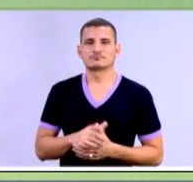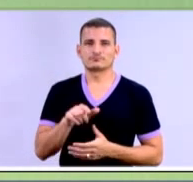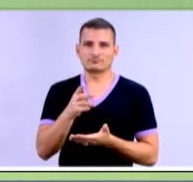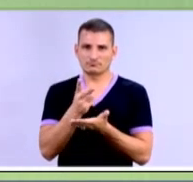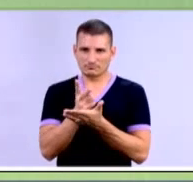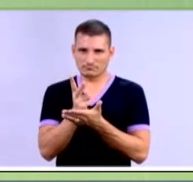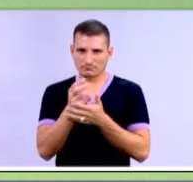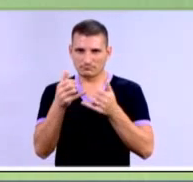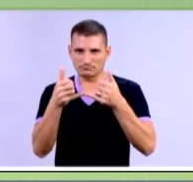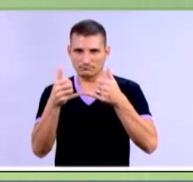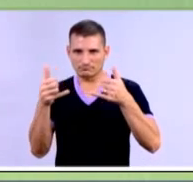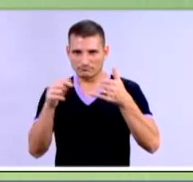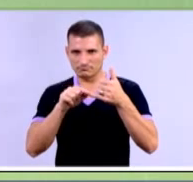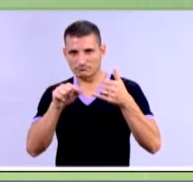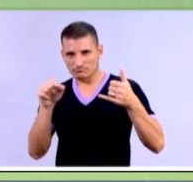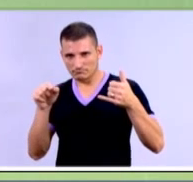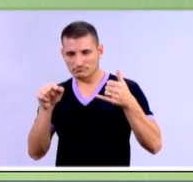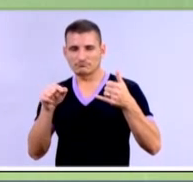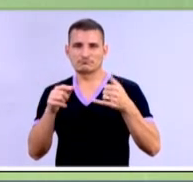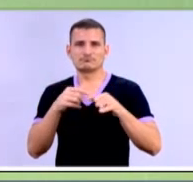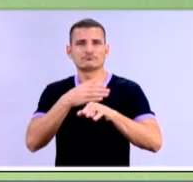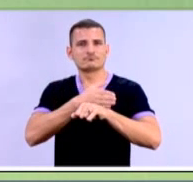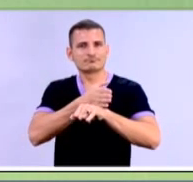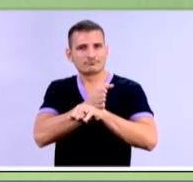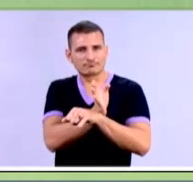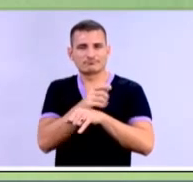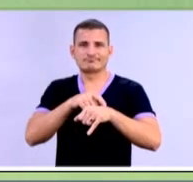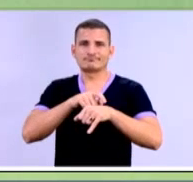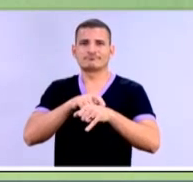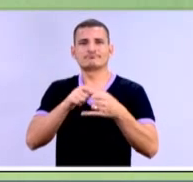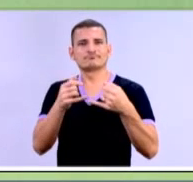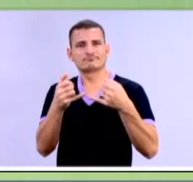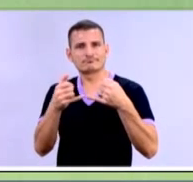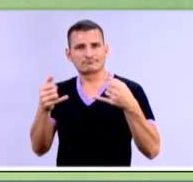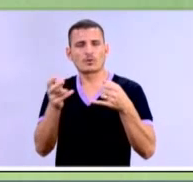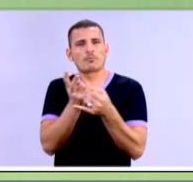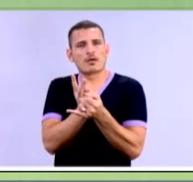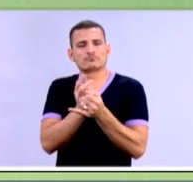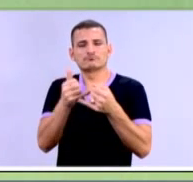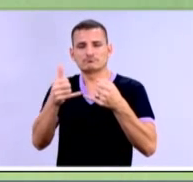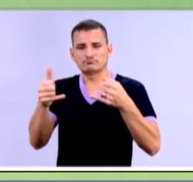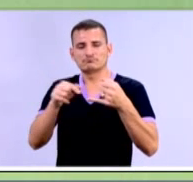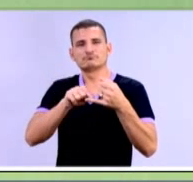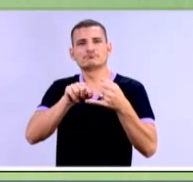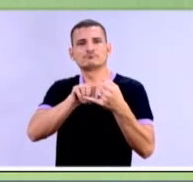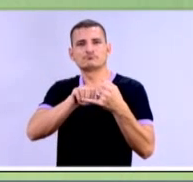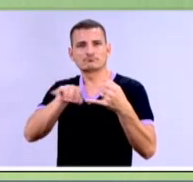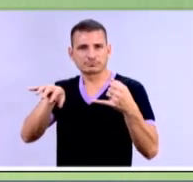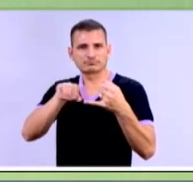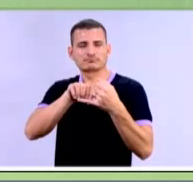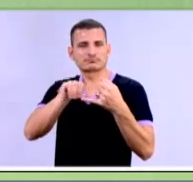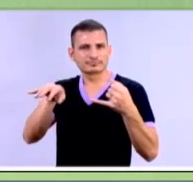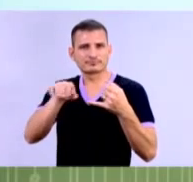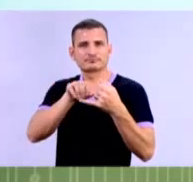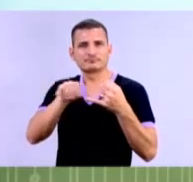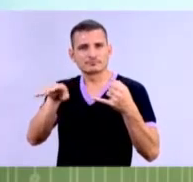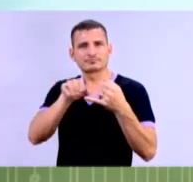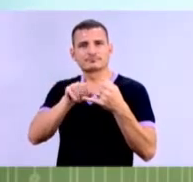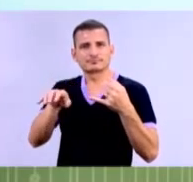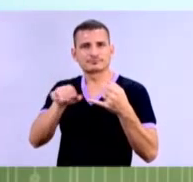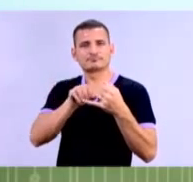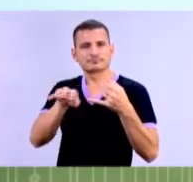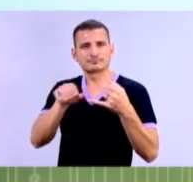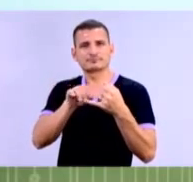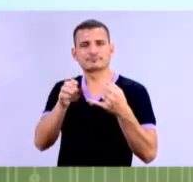cabo, ao mesmo tempo, usar um mesmo meio físico ali, no mesmo tipo de cabo, para trafegar mais